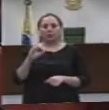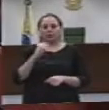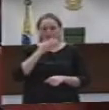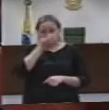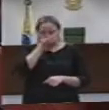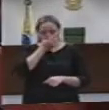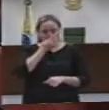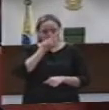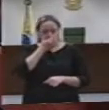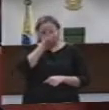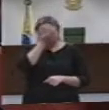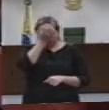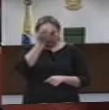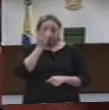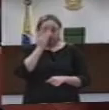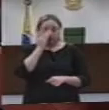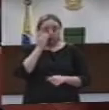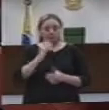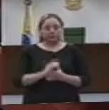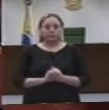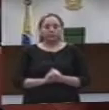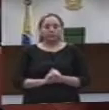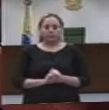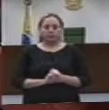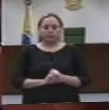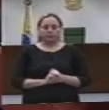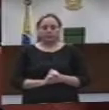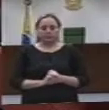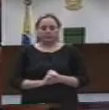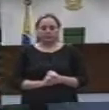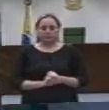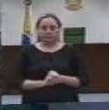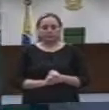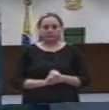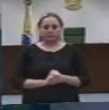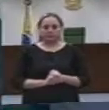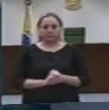em português filme